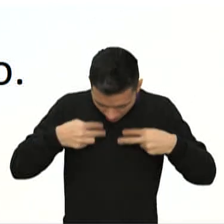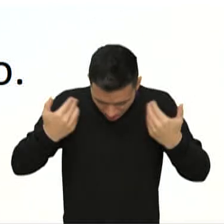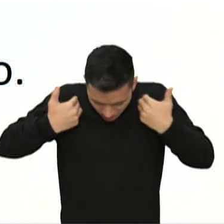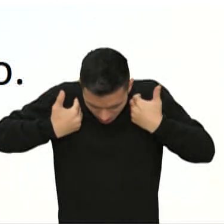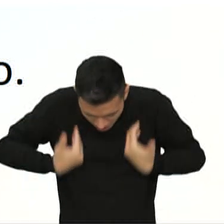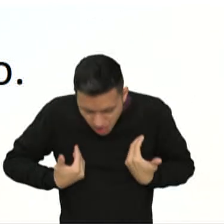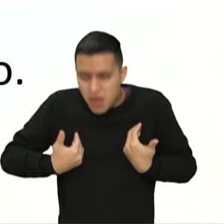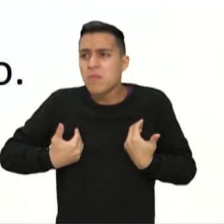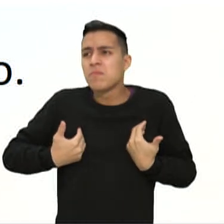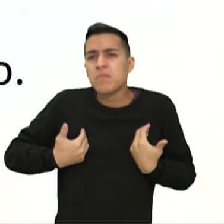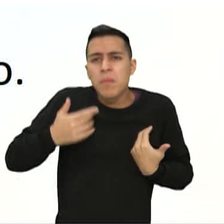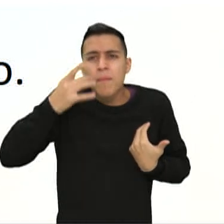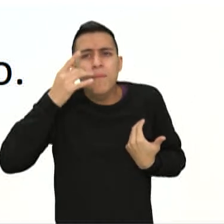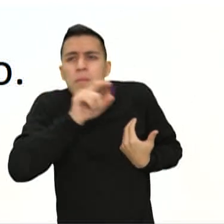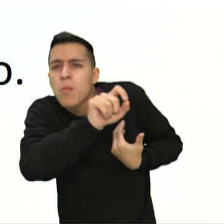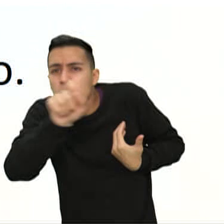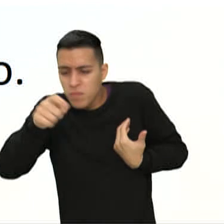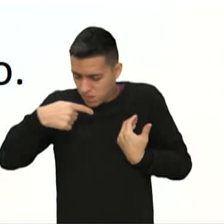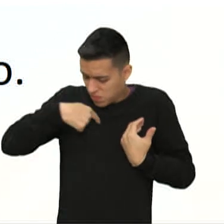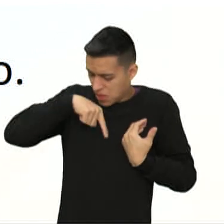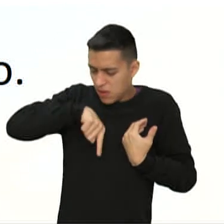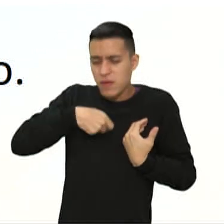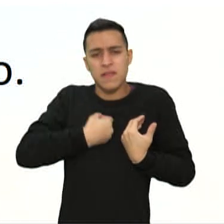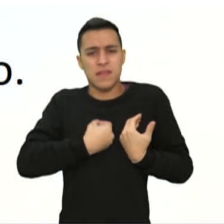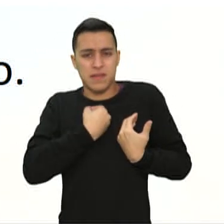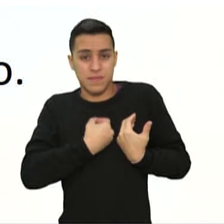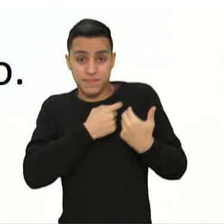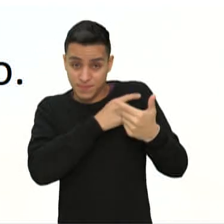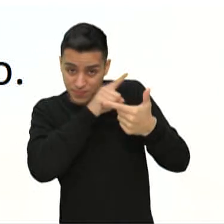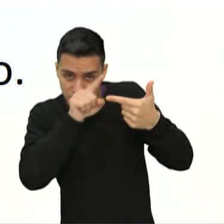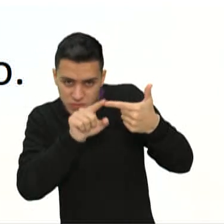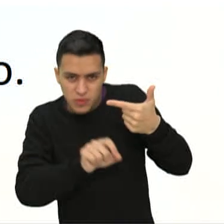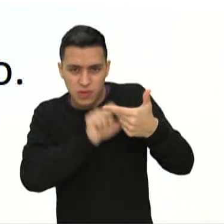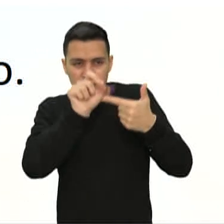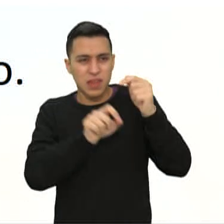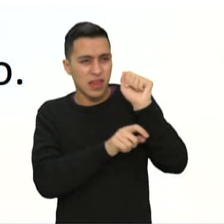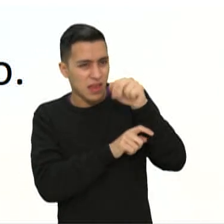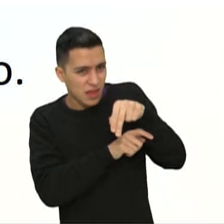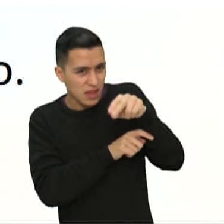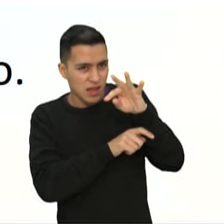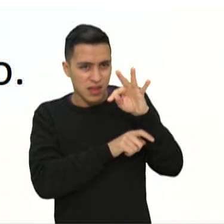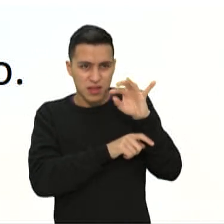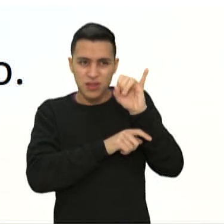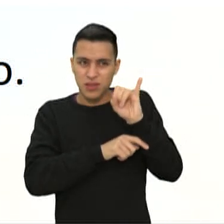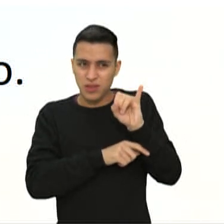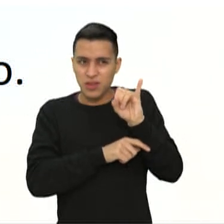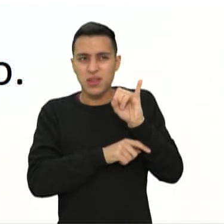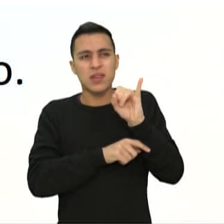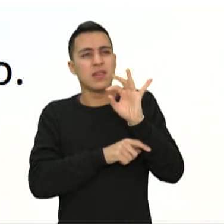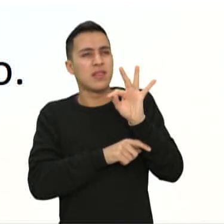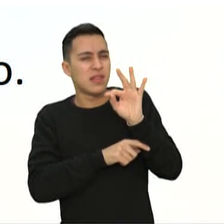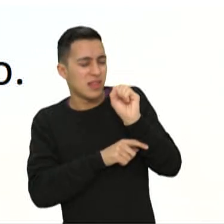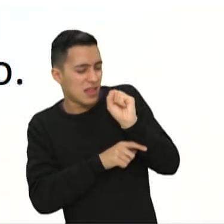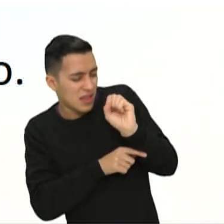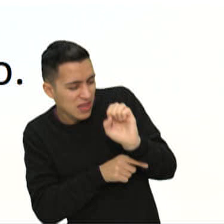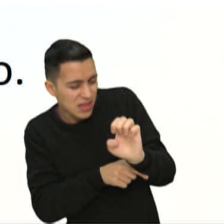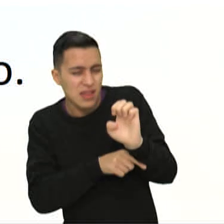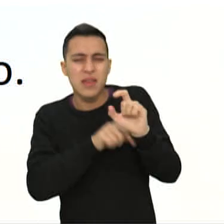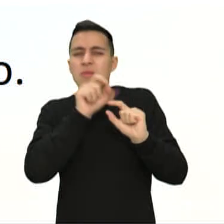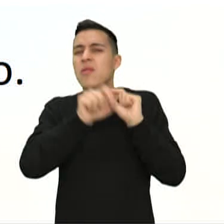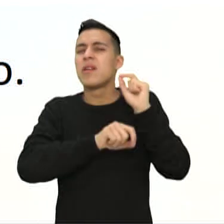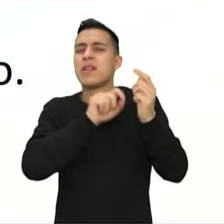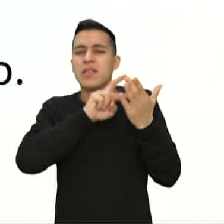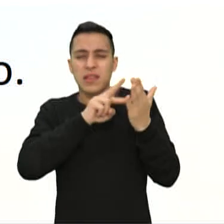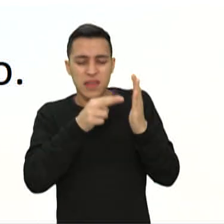Você aparece no mundo e percebe que você está aqui, tá? O segundo momento, a antítese aqui, né, é o espírito objetivo.